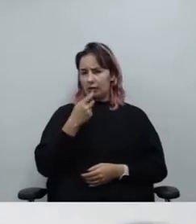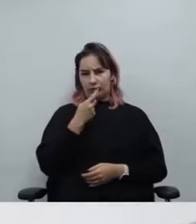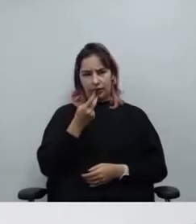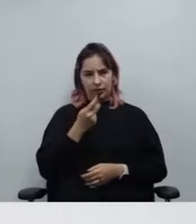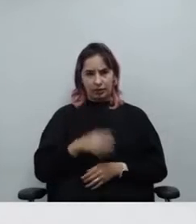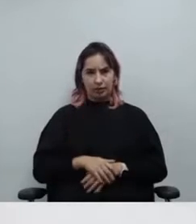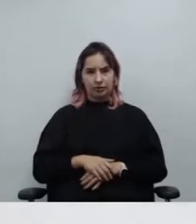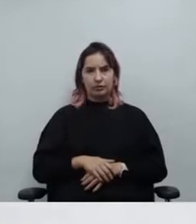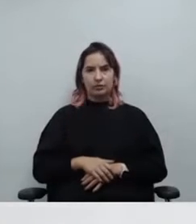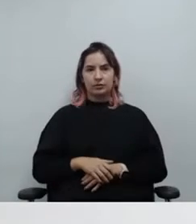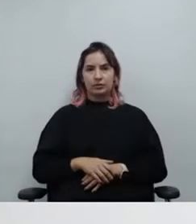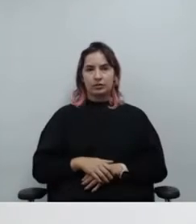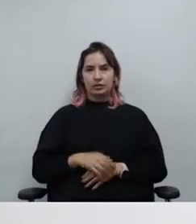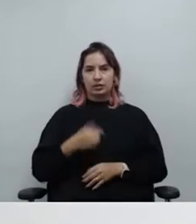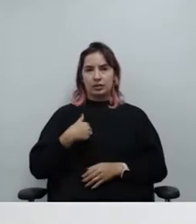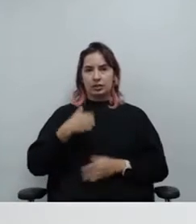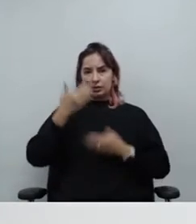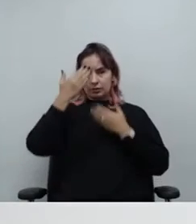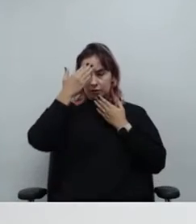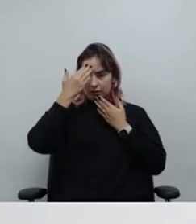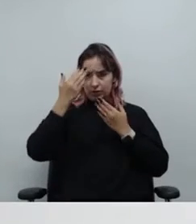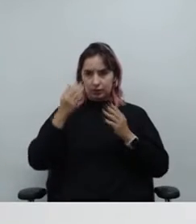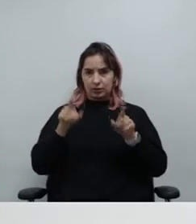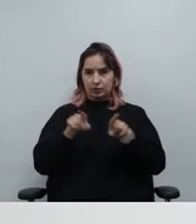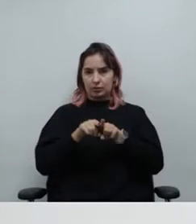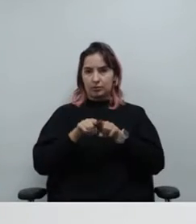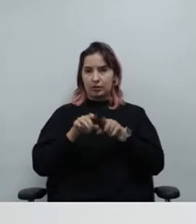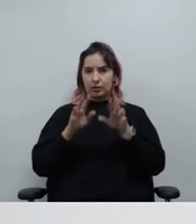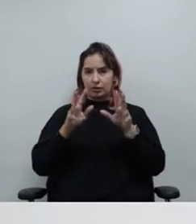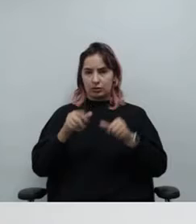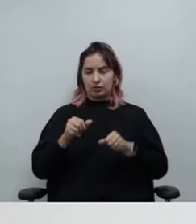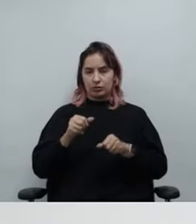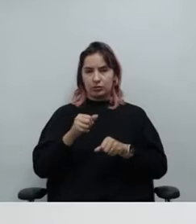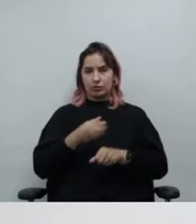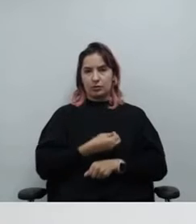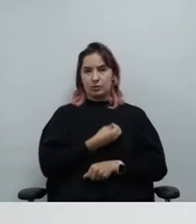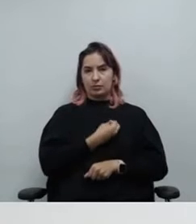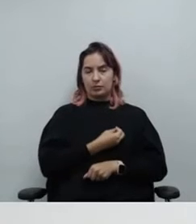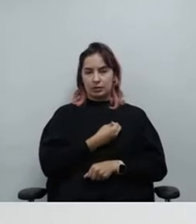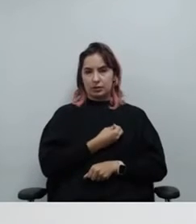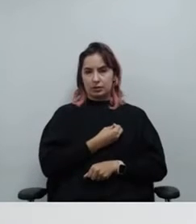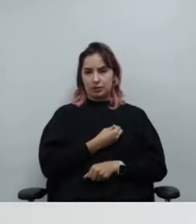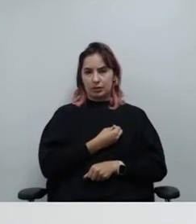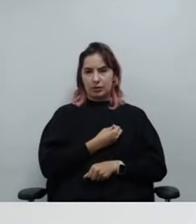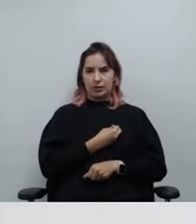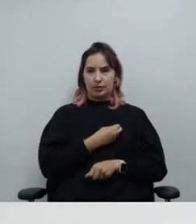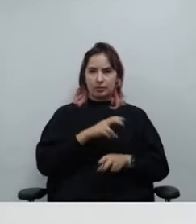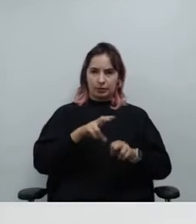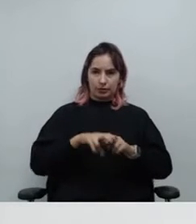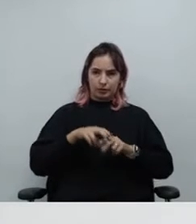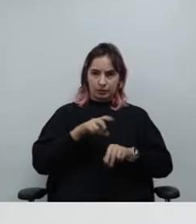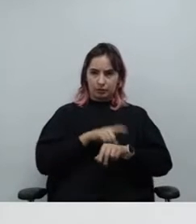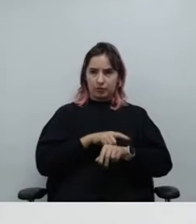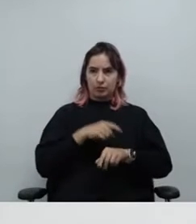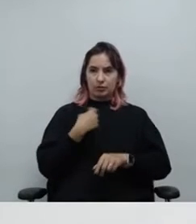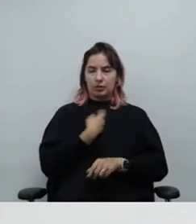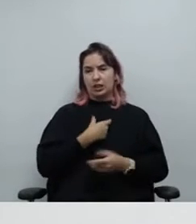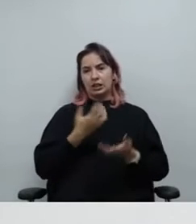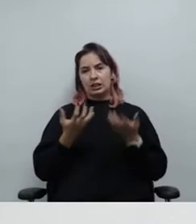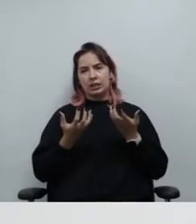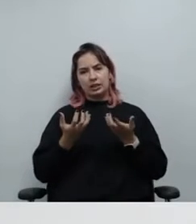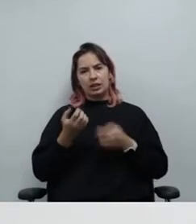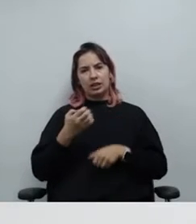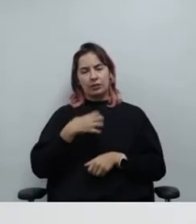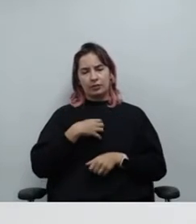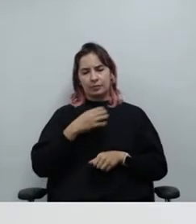sobre o mesmo tema. Eu agradeço também a todos e todas que têm participado pela observância do tempo. A gente, claro, queria ouvir mais, mas